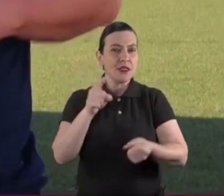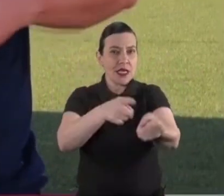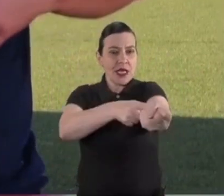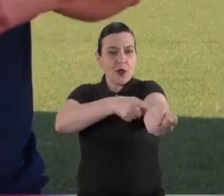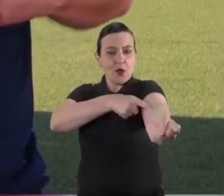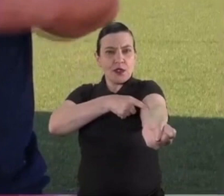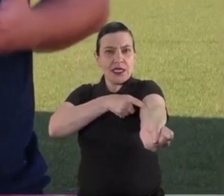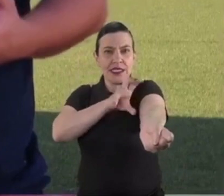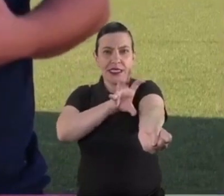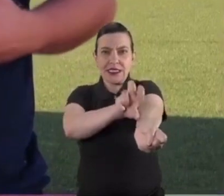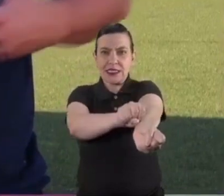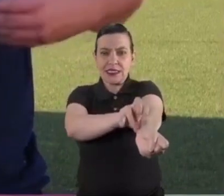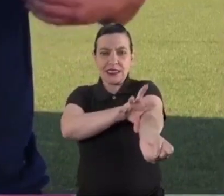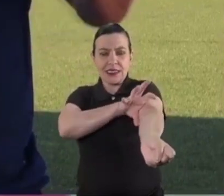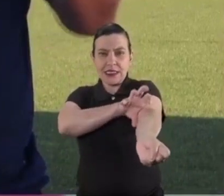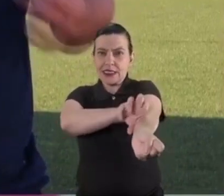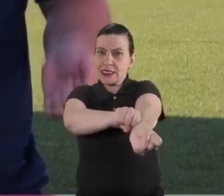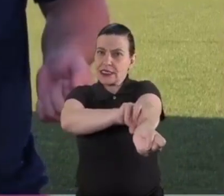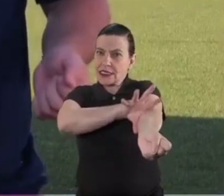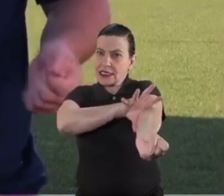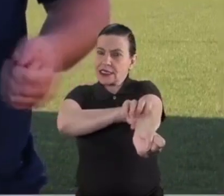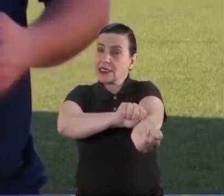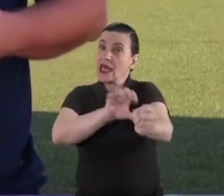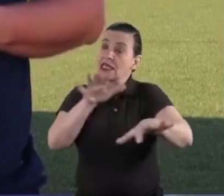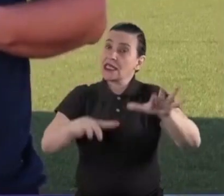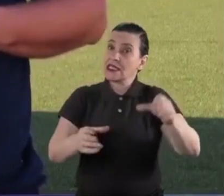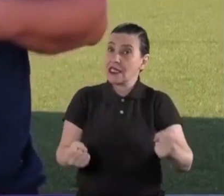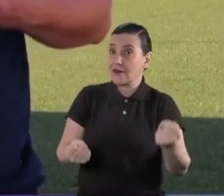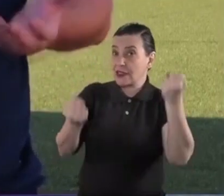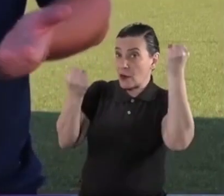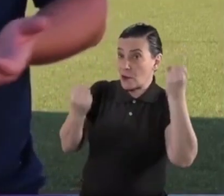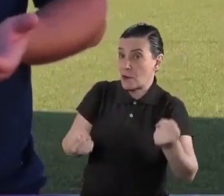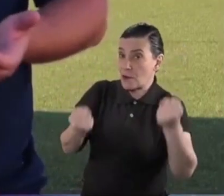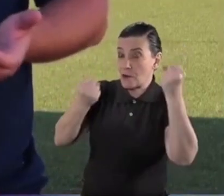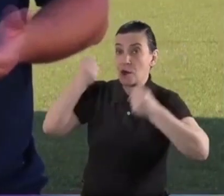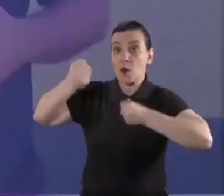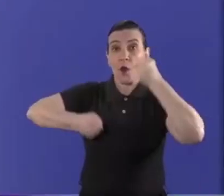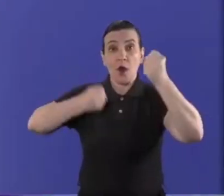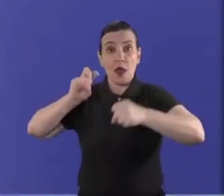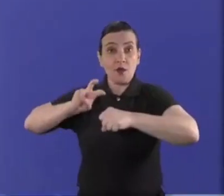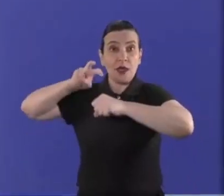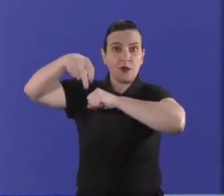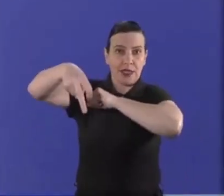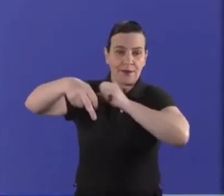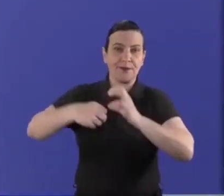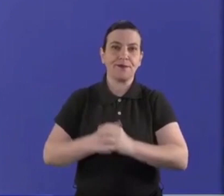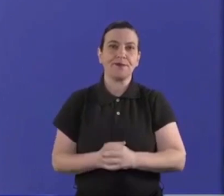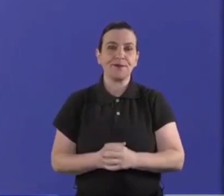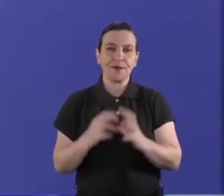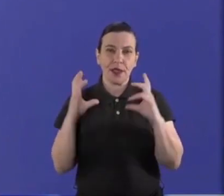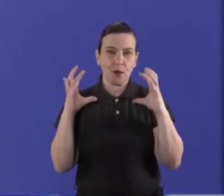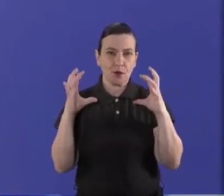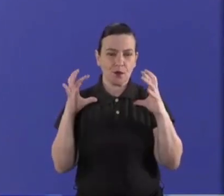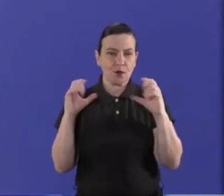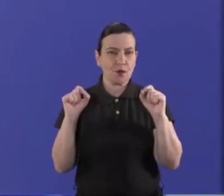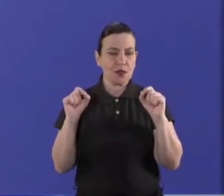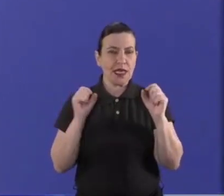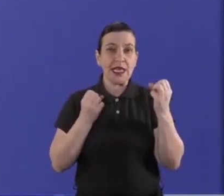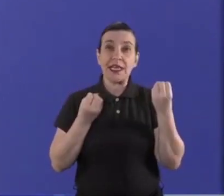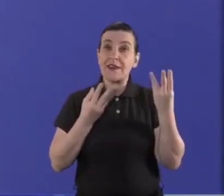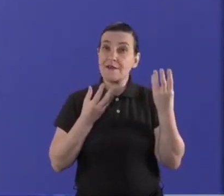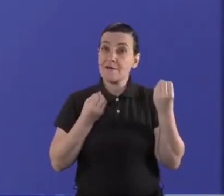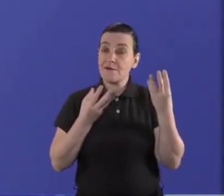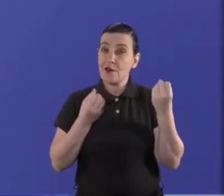muscular no momento que a gente tem que levantar um peso, correr ou saltar. O cérebro manda uma informação